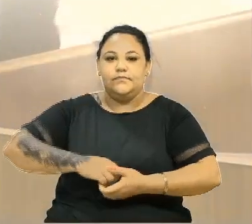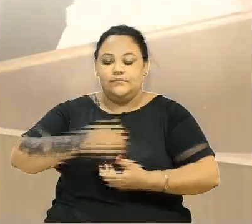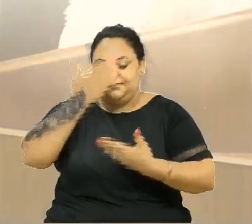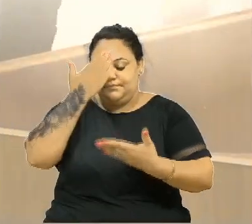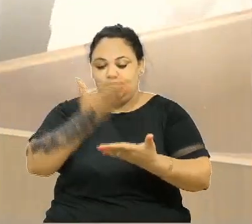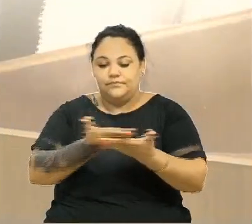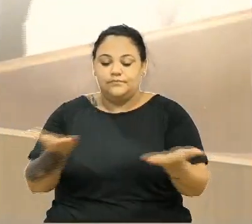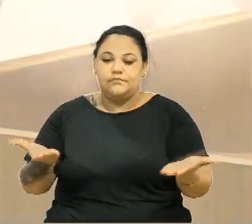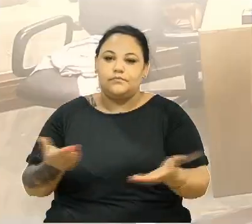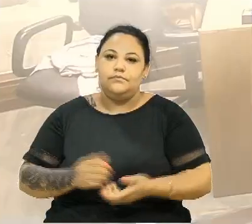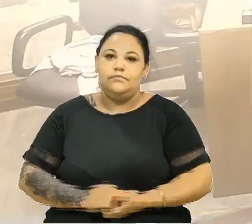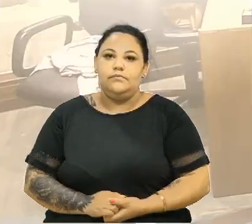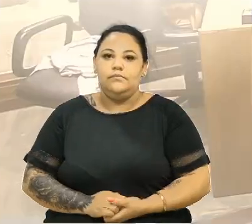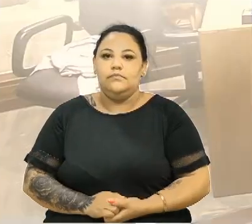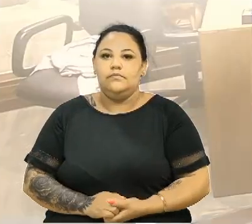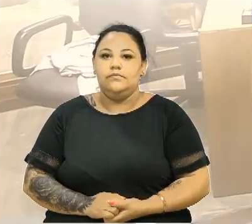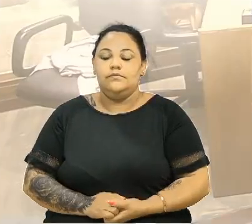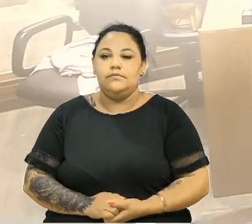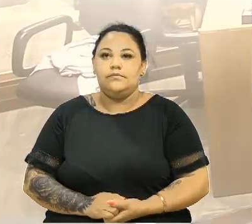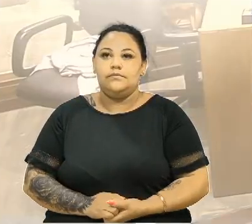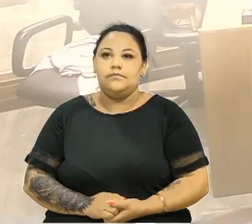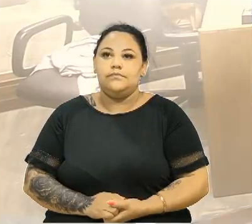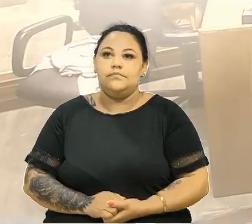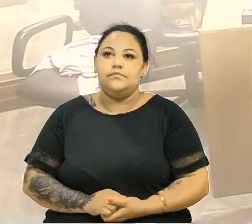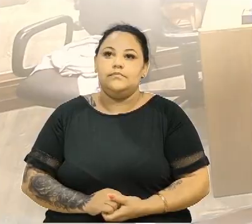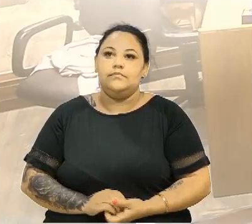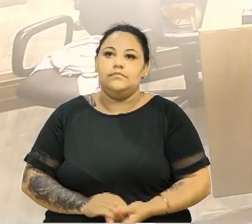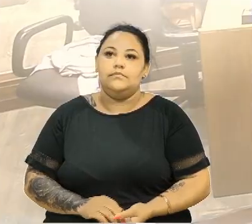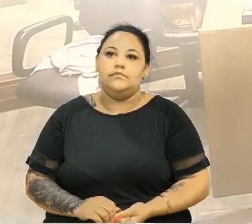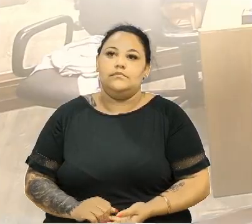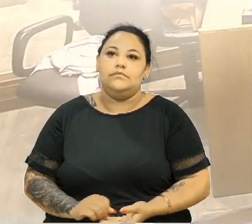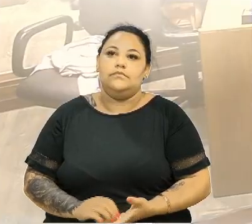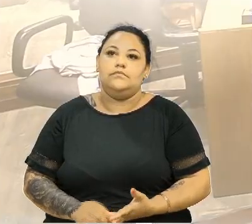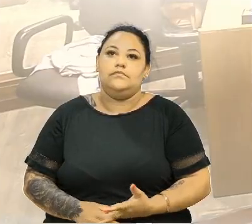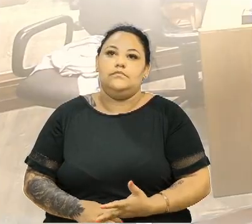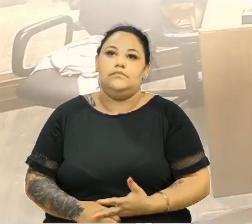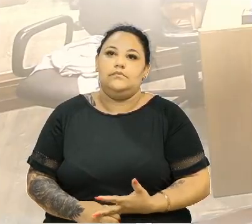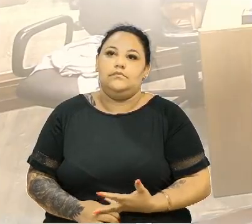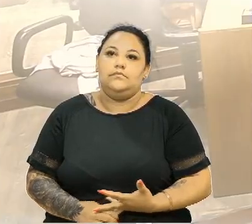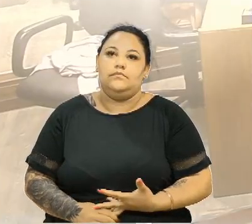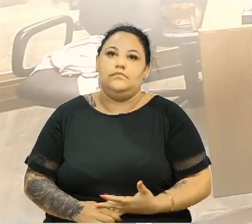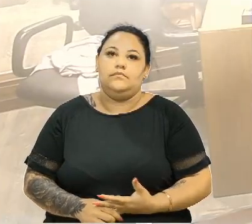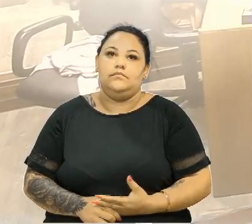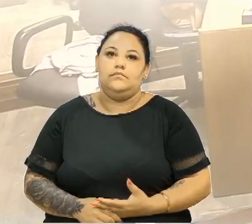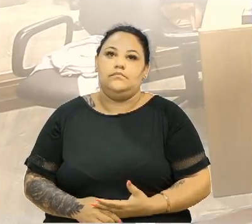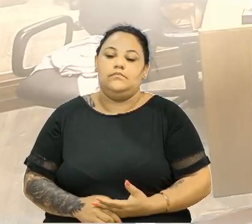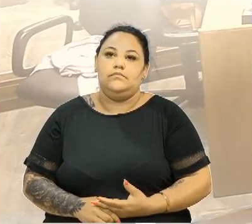espaço. E cuidado subsidiado